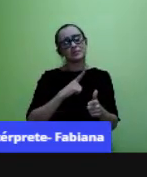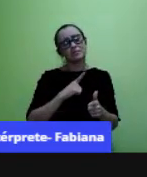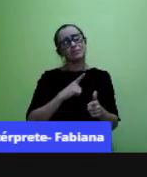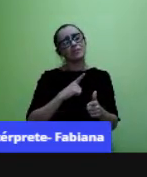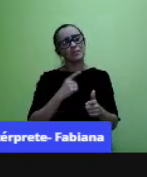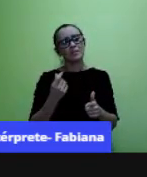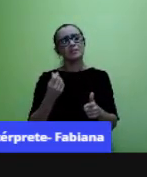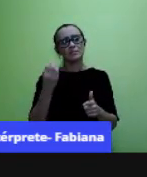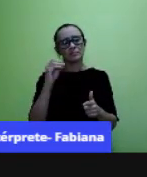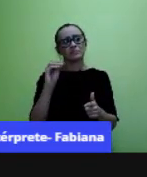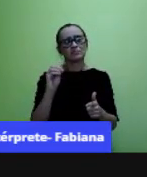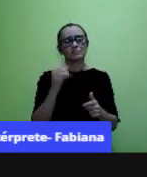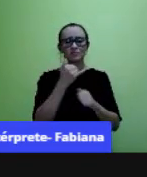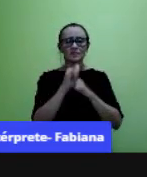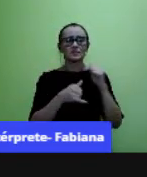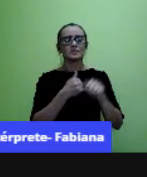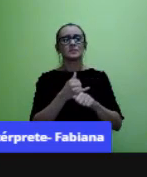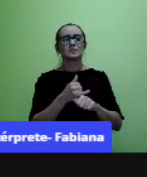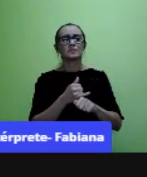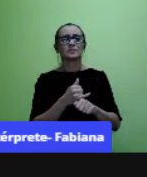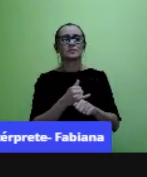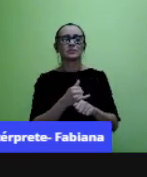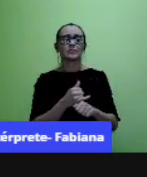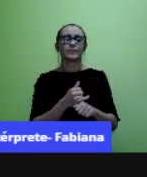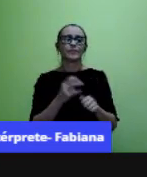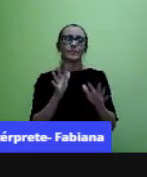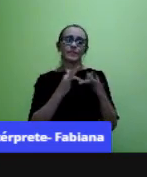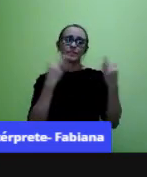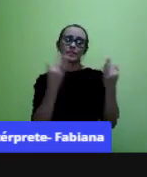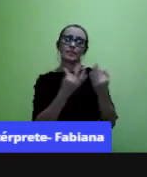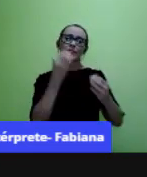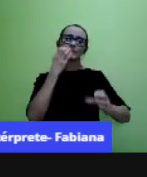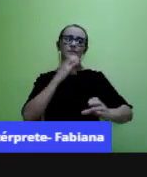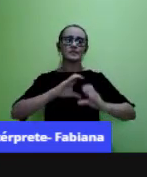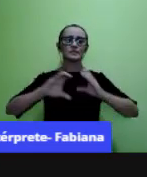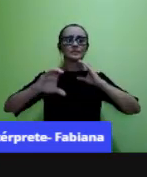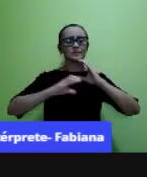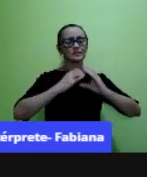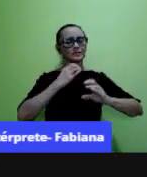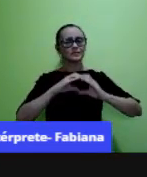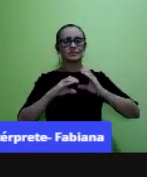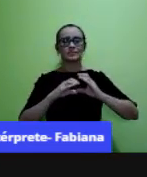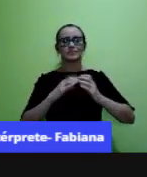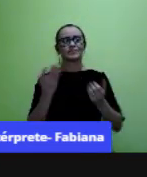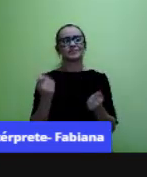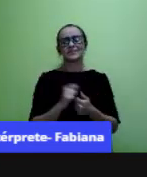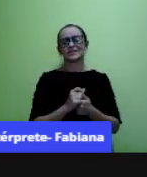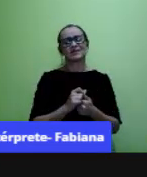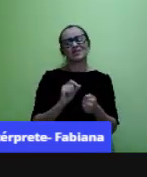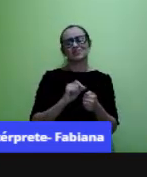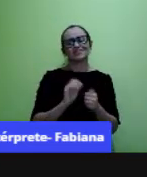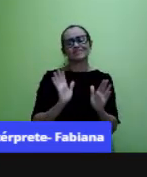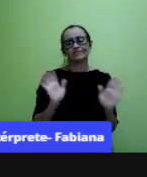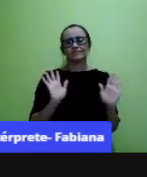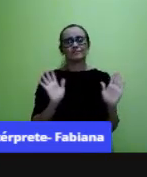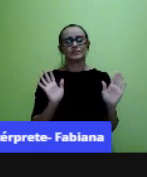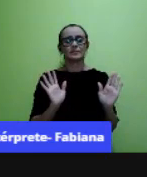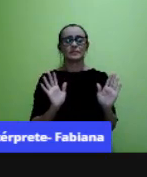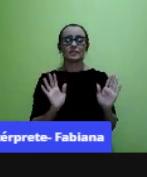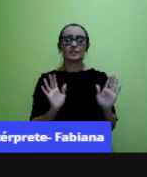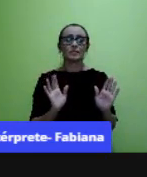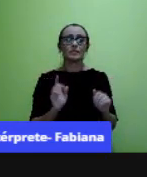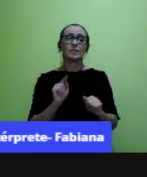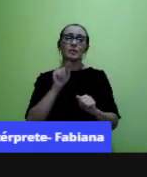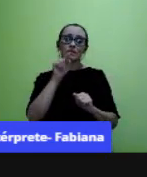a letra da música. O pai pode cantar com a criança. Ou o responsável. Mas eles não fazem isso, não. A sua